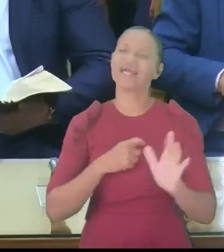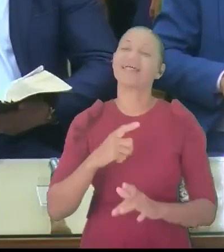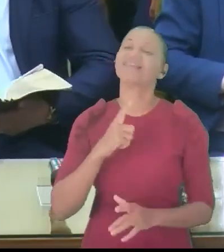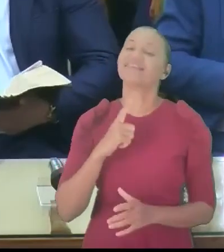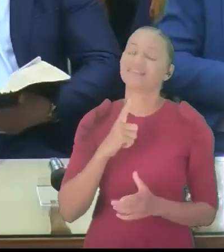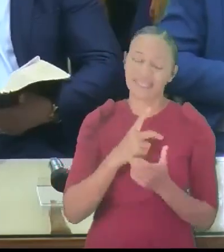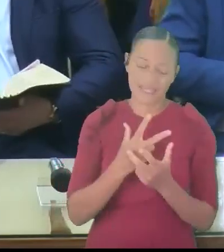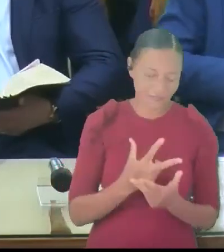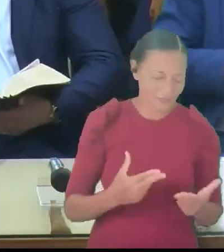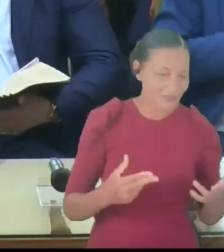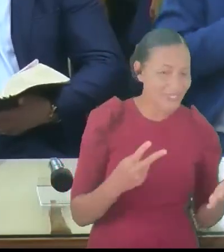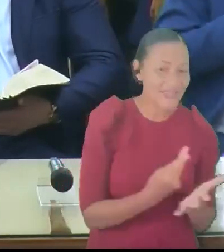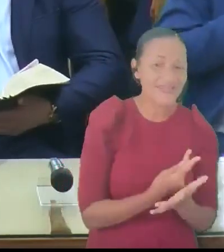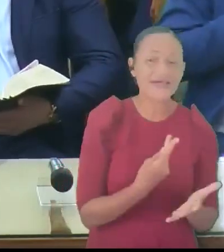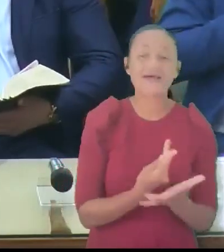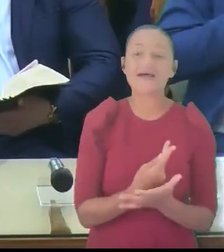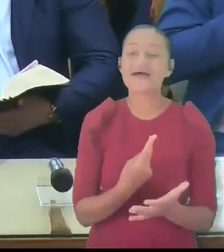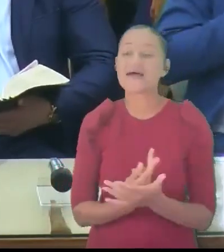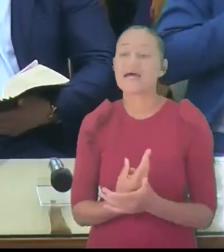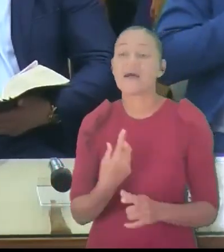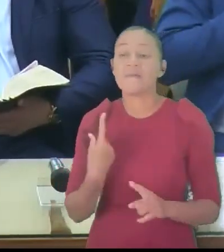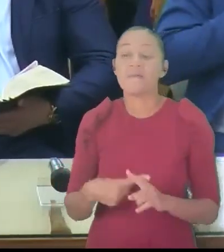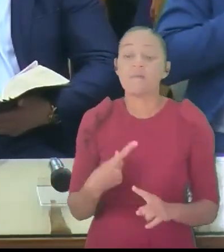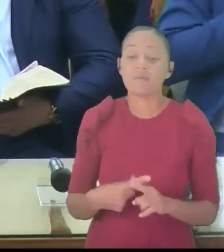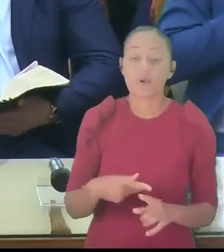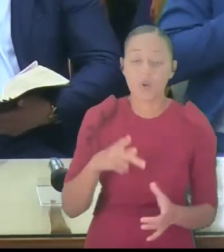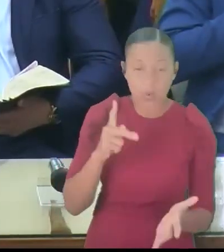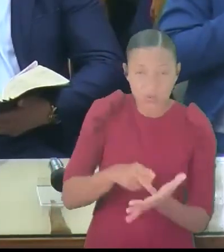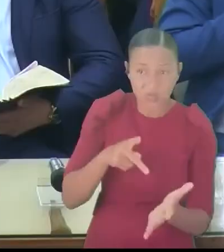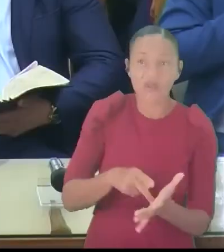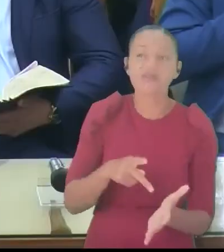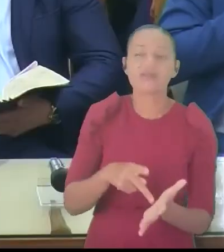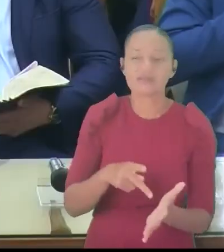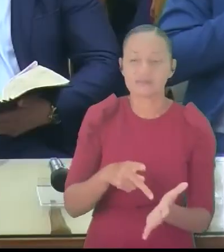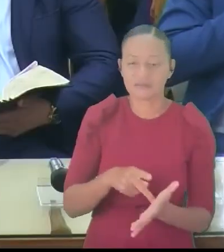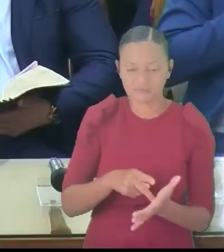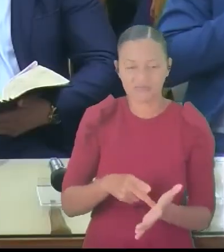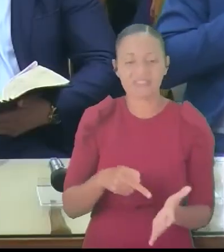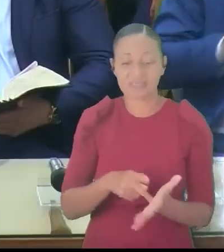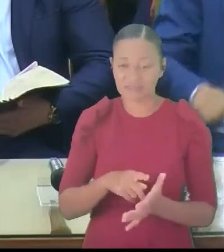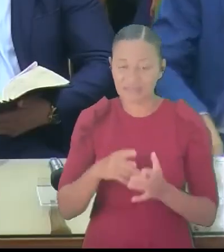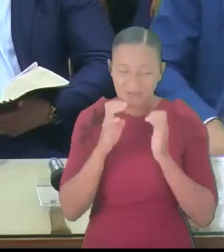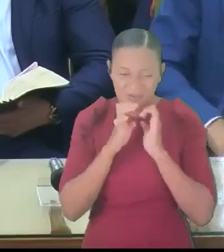coisa errada, porque o verdadeiro evangelho incomoda.